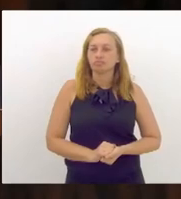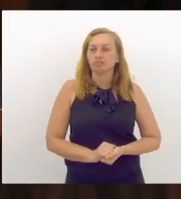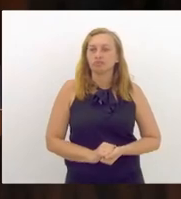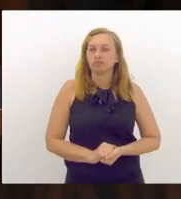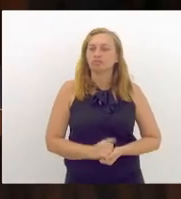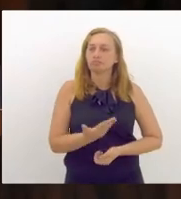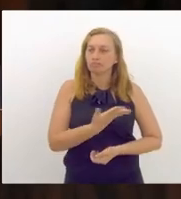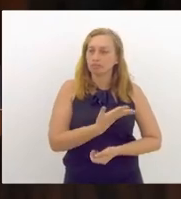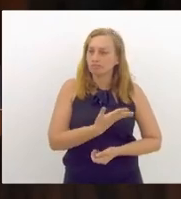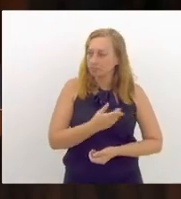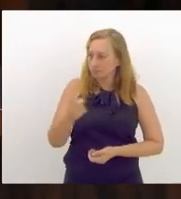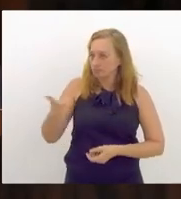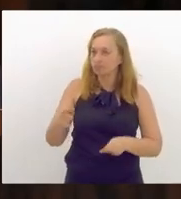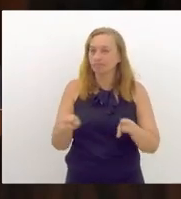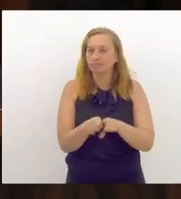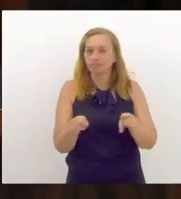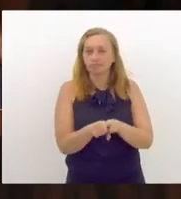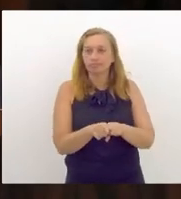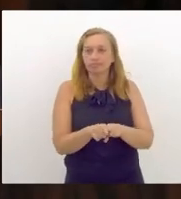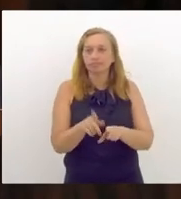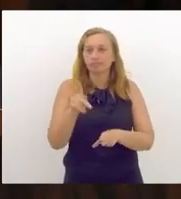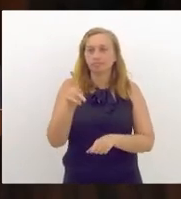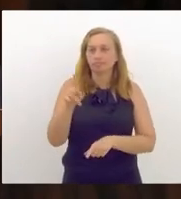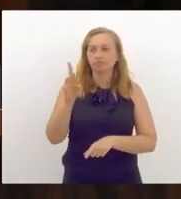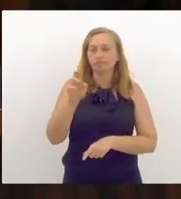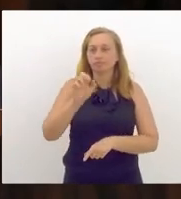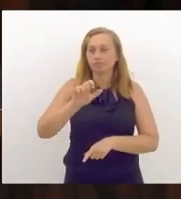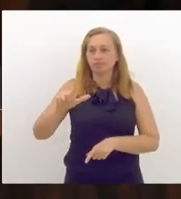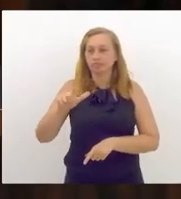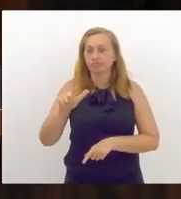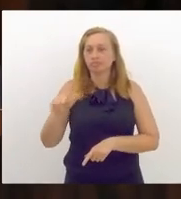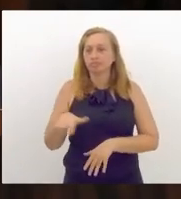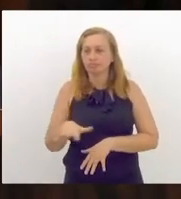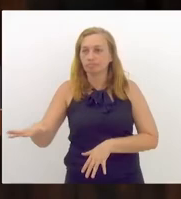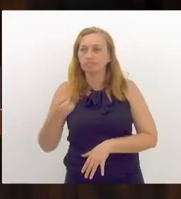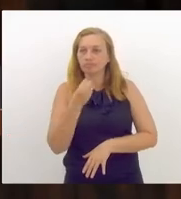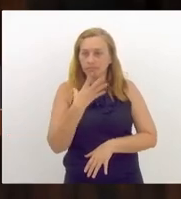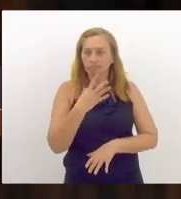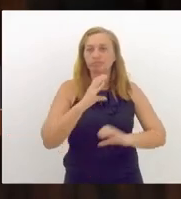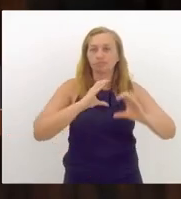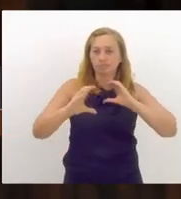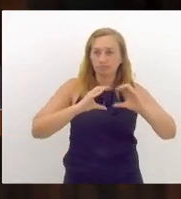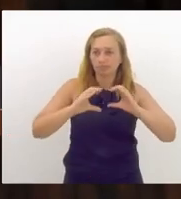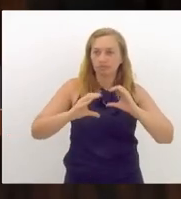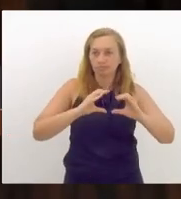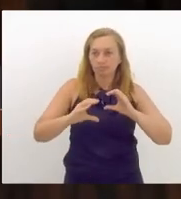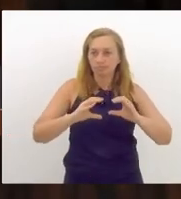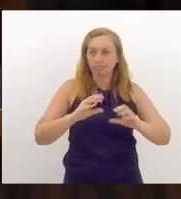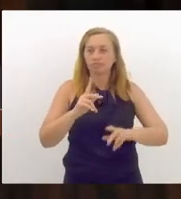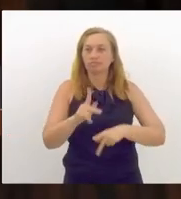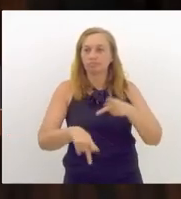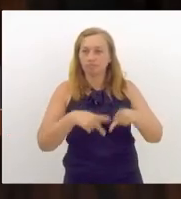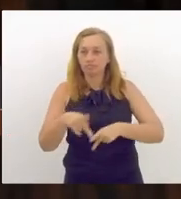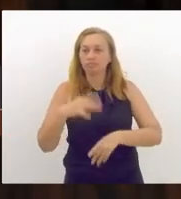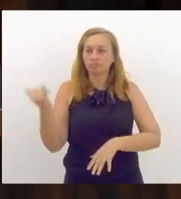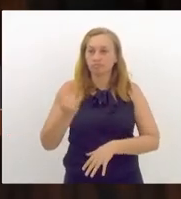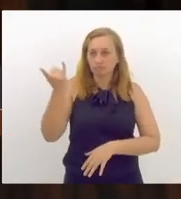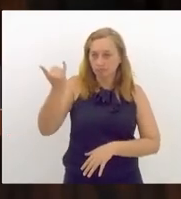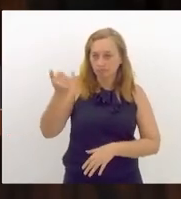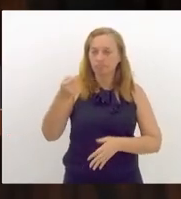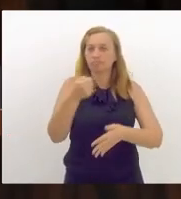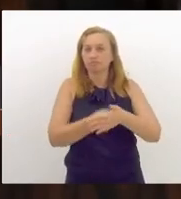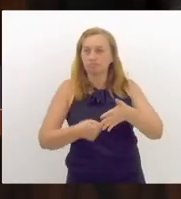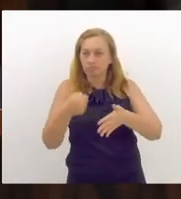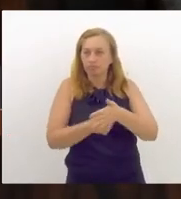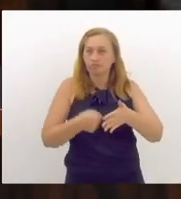companheiro ali também do portal de favelas muito bom a comunicação popular importantíssima na resistência